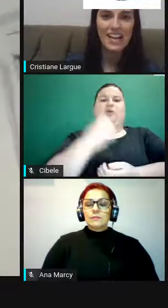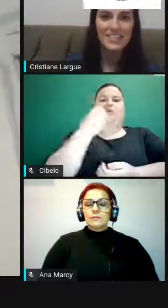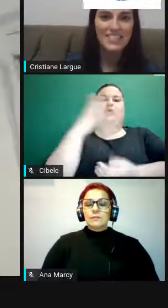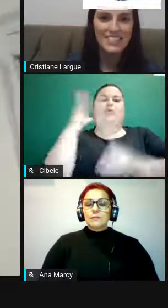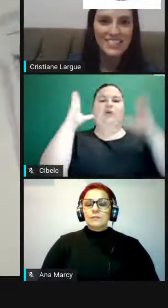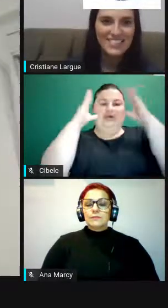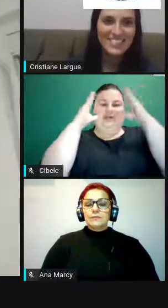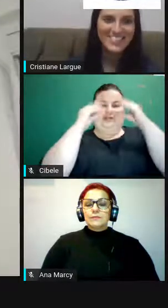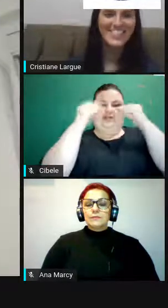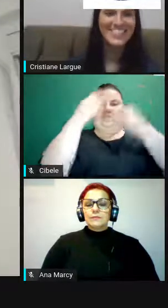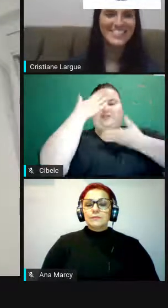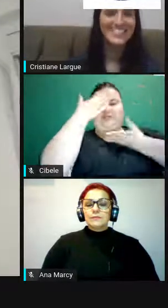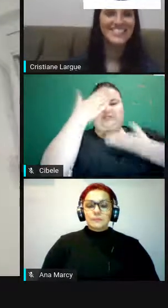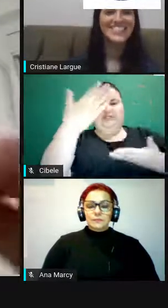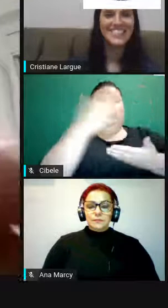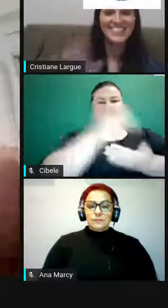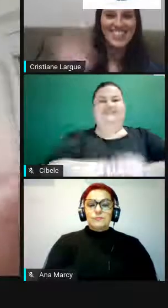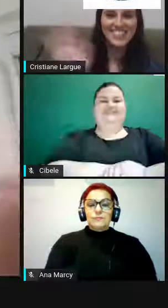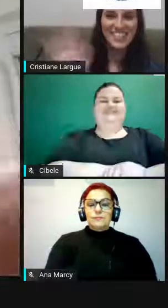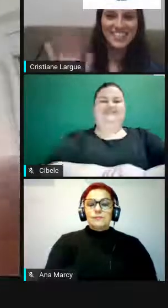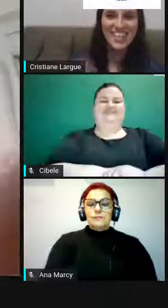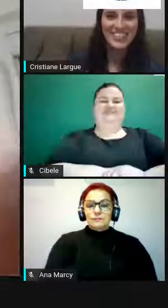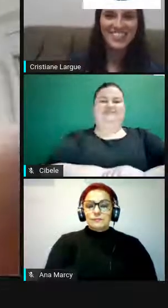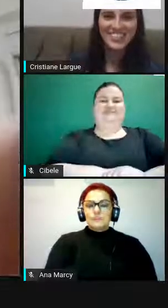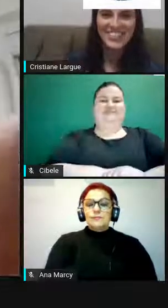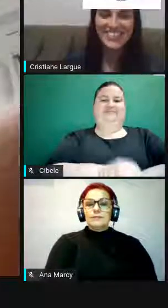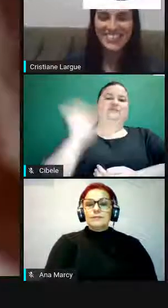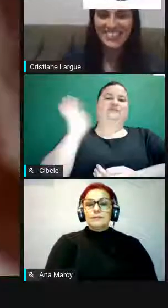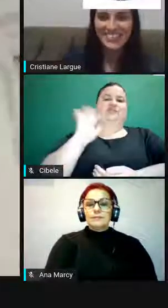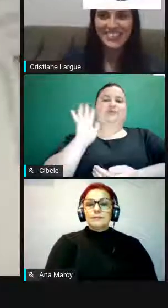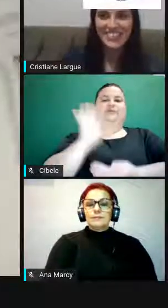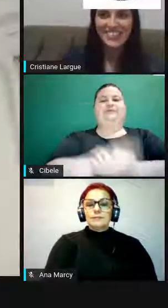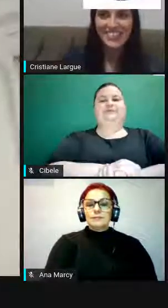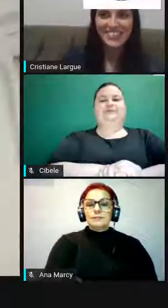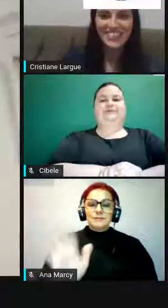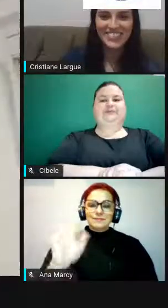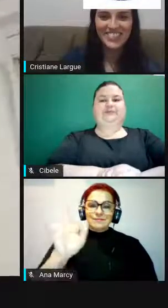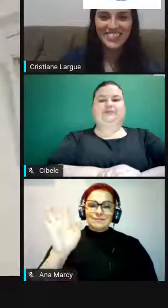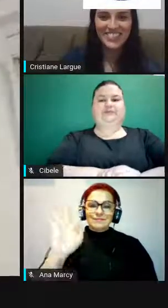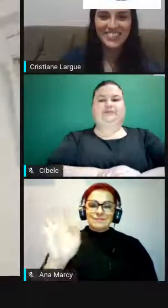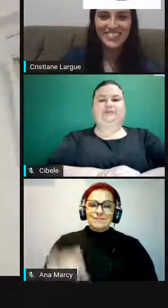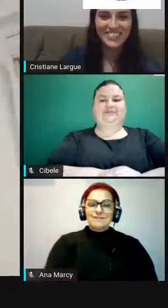gente Obrigada boa noite obrigado tchau tchau tchau